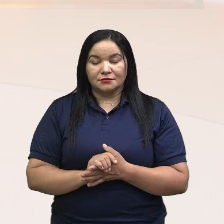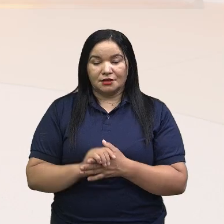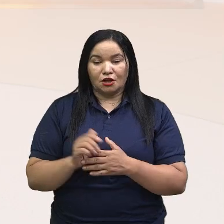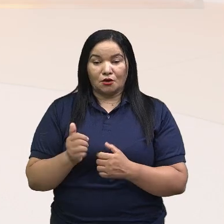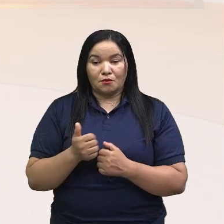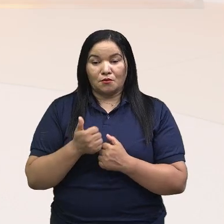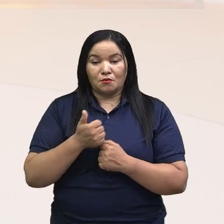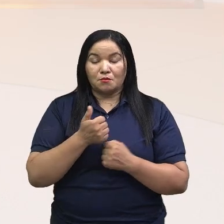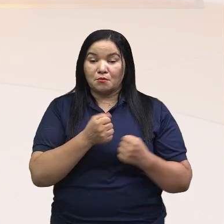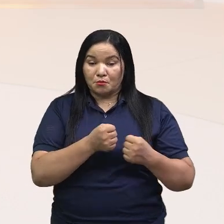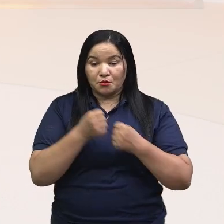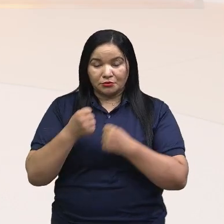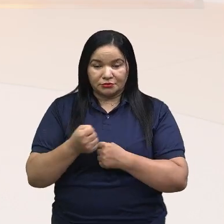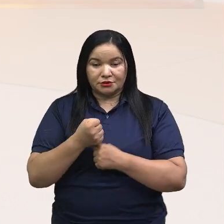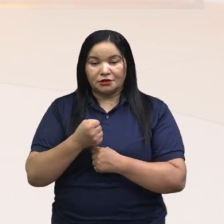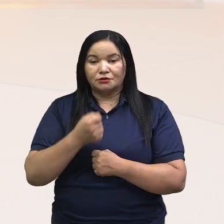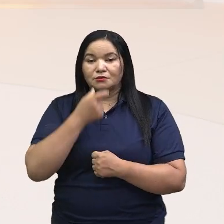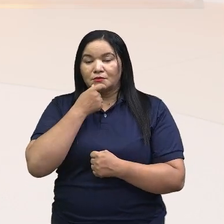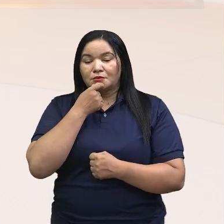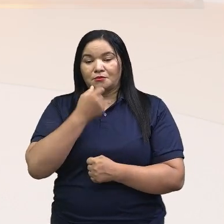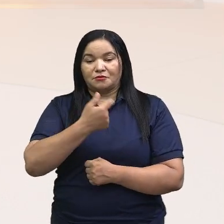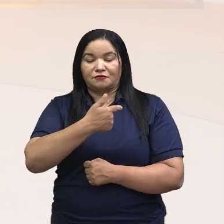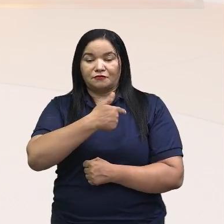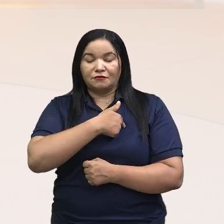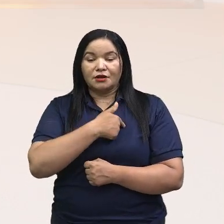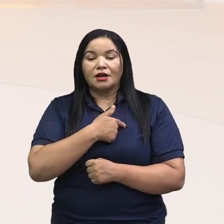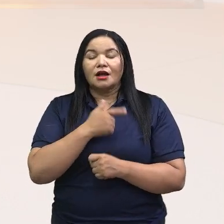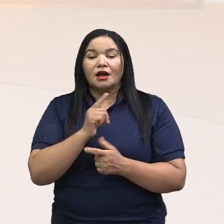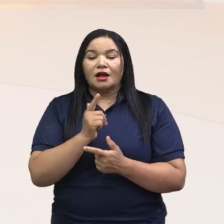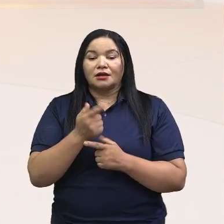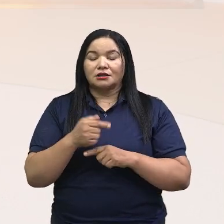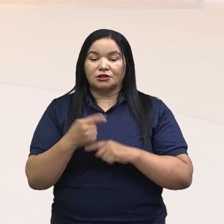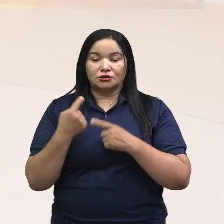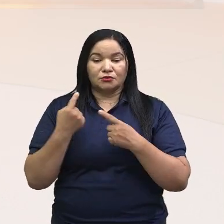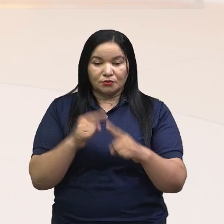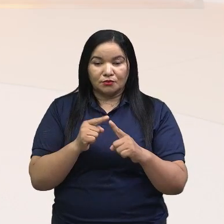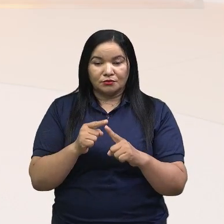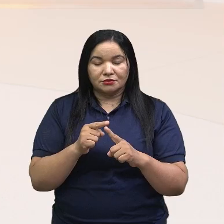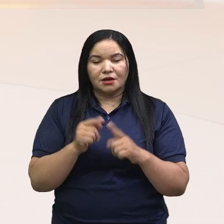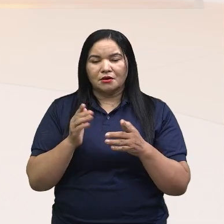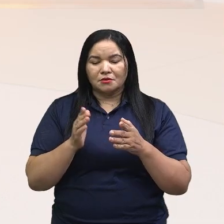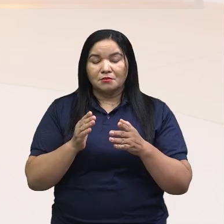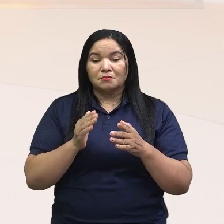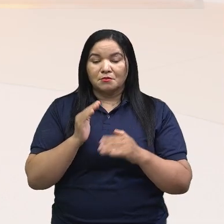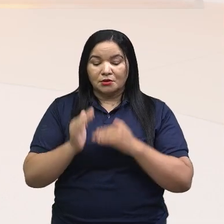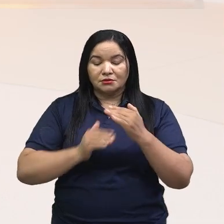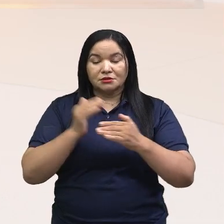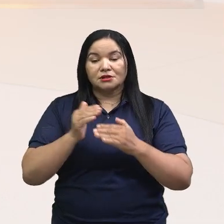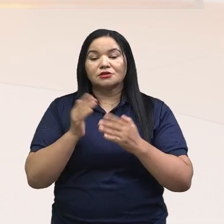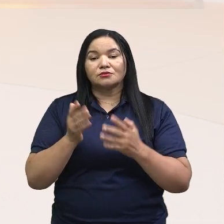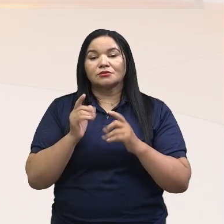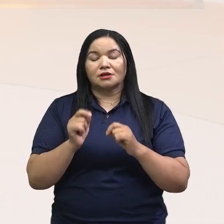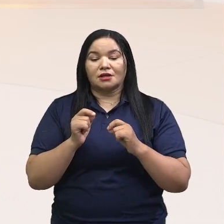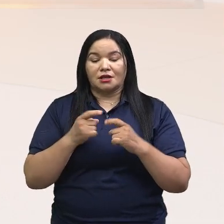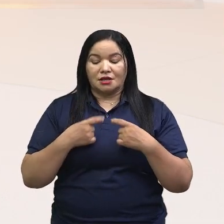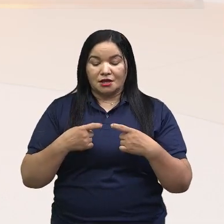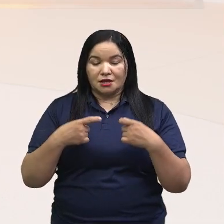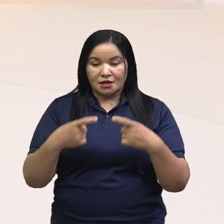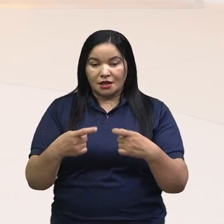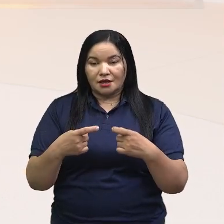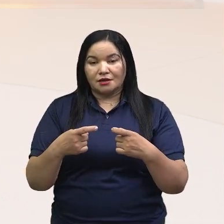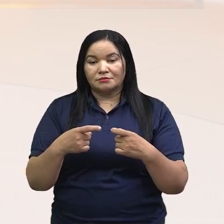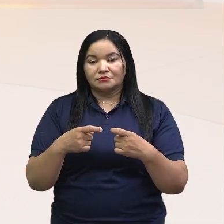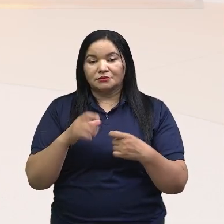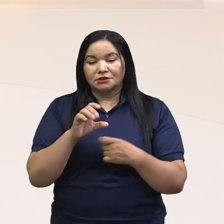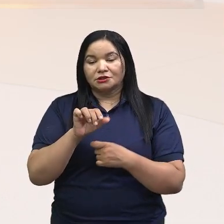do Vargas. E dentro desse processo, literalmente vai acontecer uma guerra civil, né, conhecida